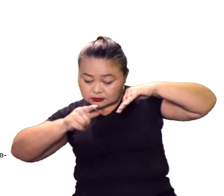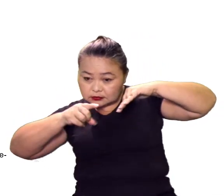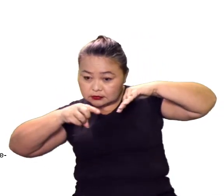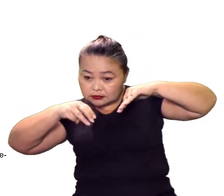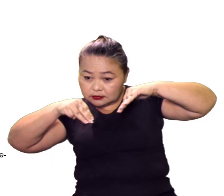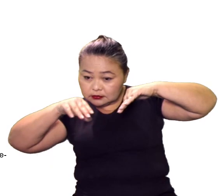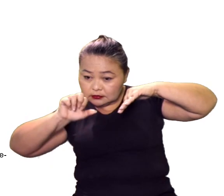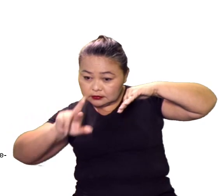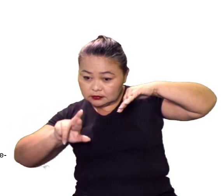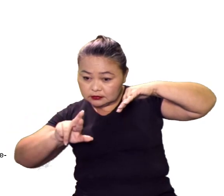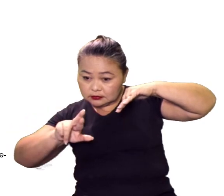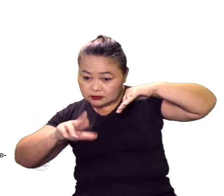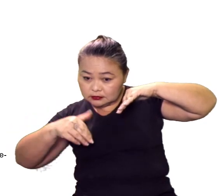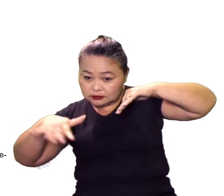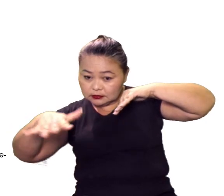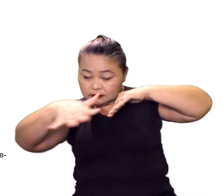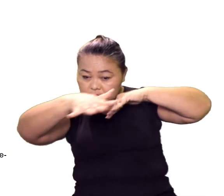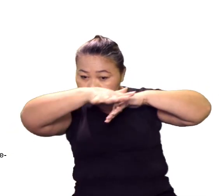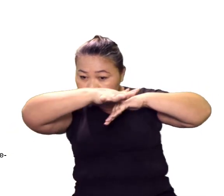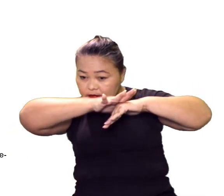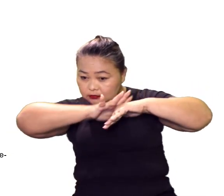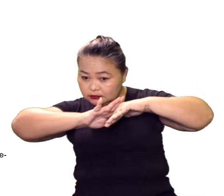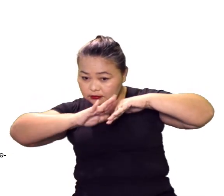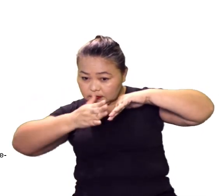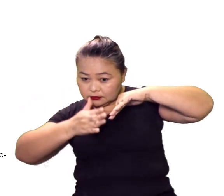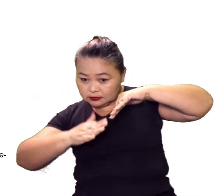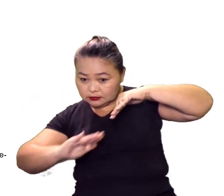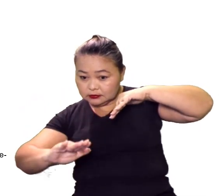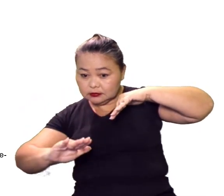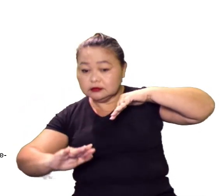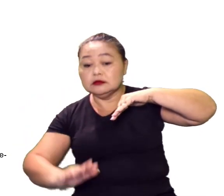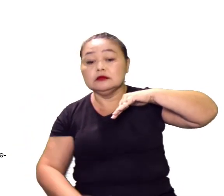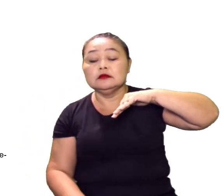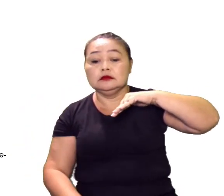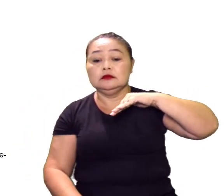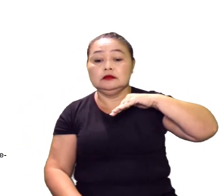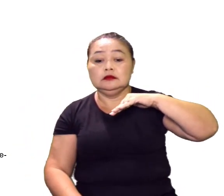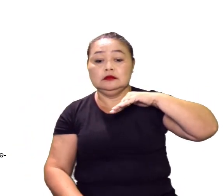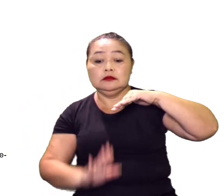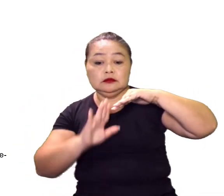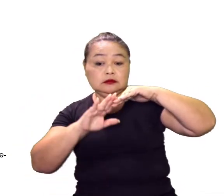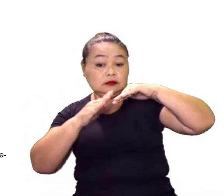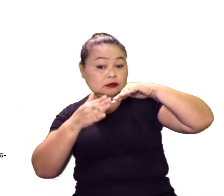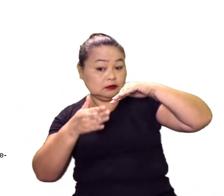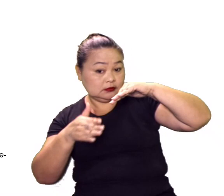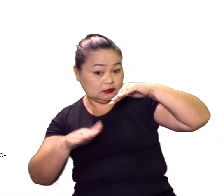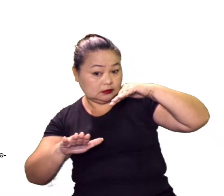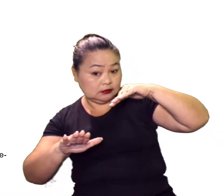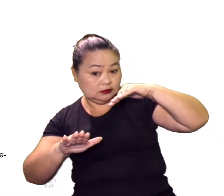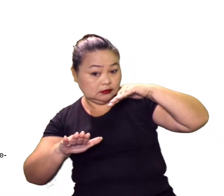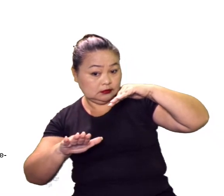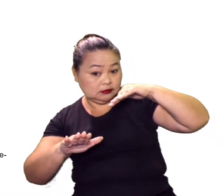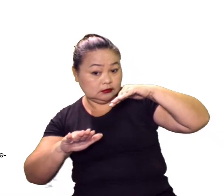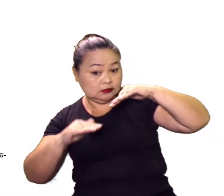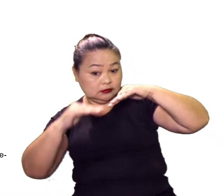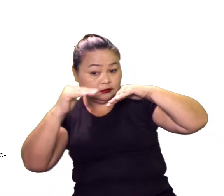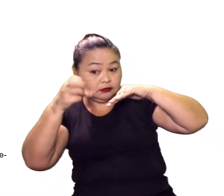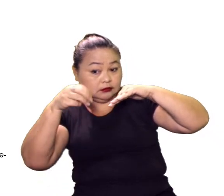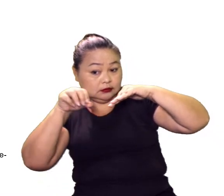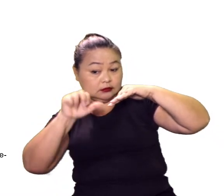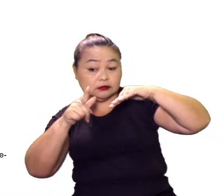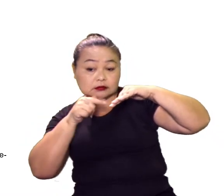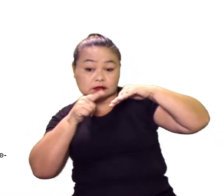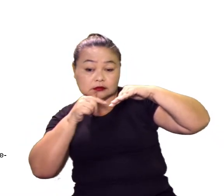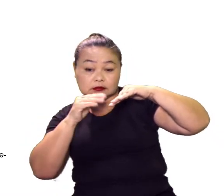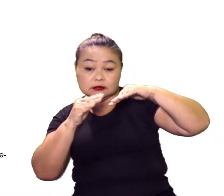áreas vizinhas ao seu redor. Pode ser classificada como depressão relativa, quando está acima do nível do